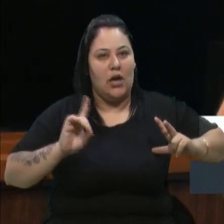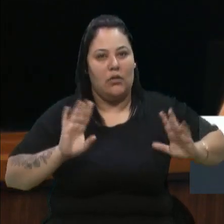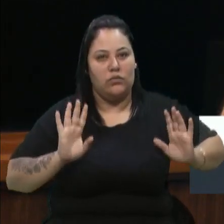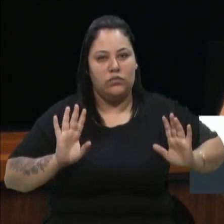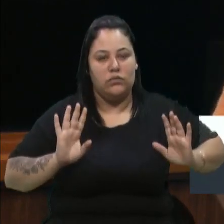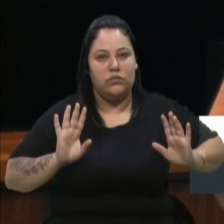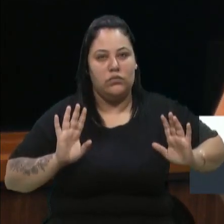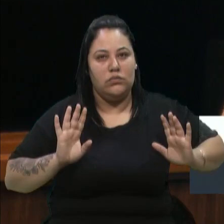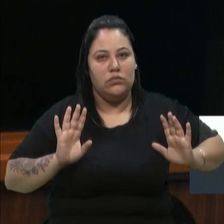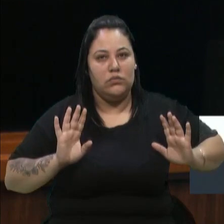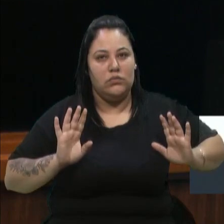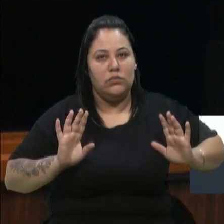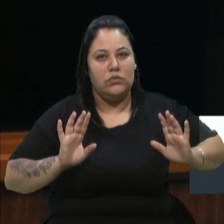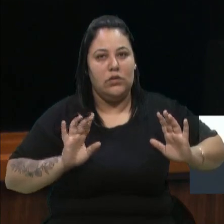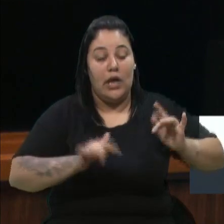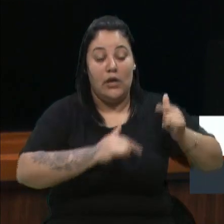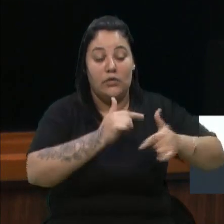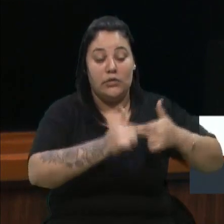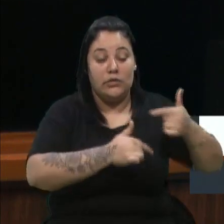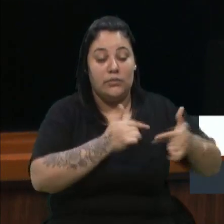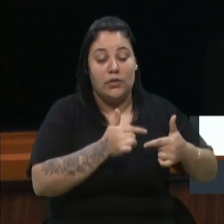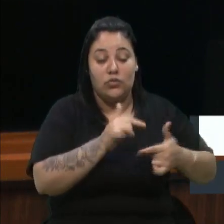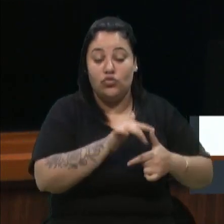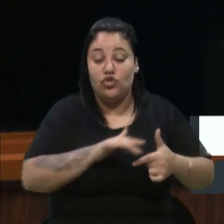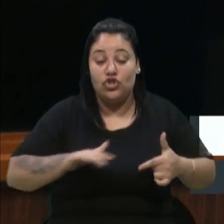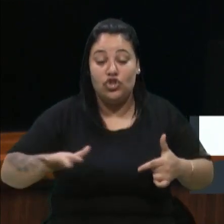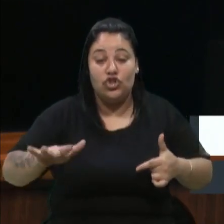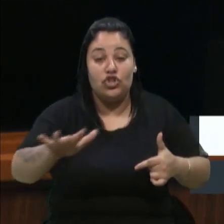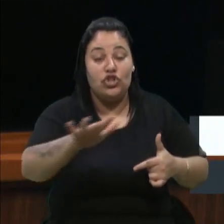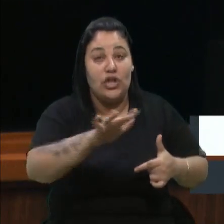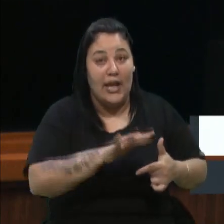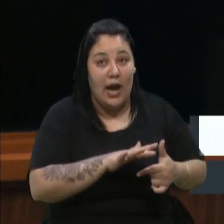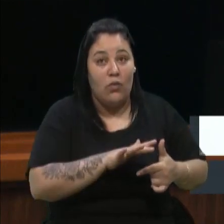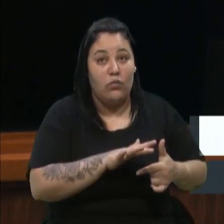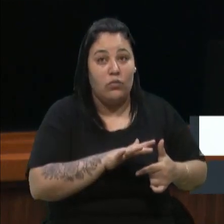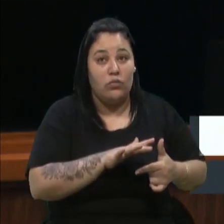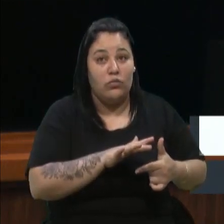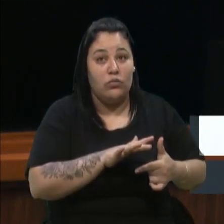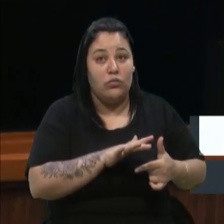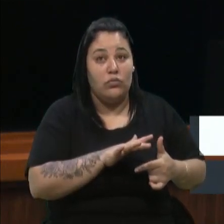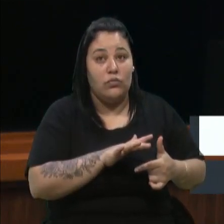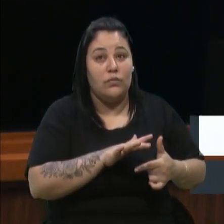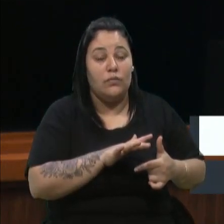né, ao trabalhador da saúde que está doente física e